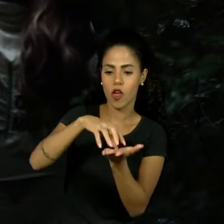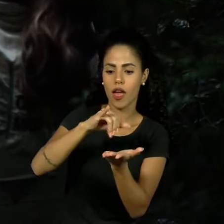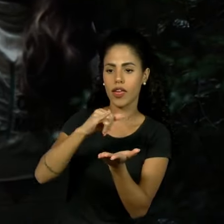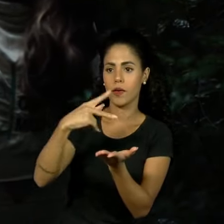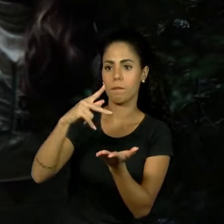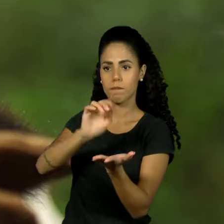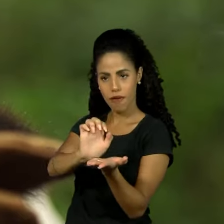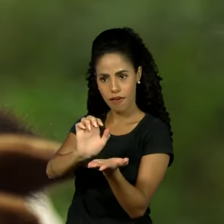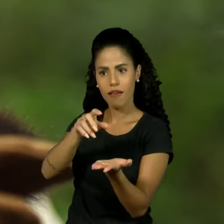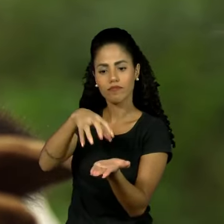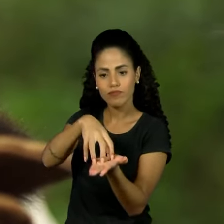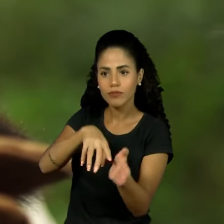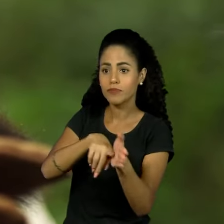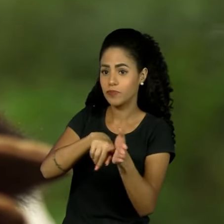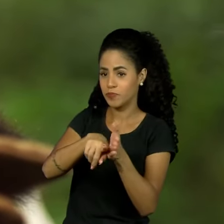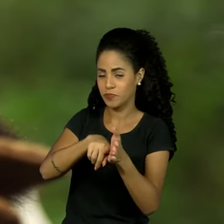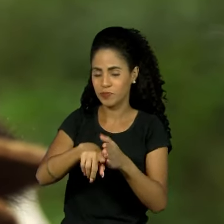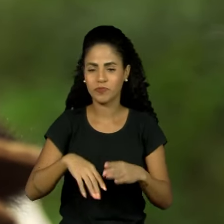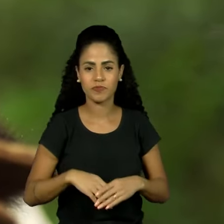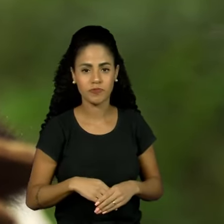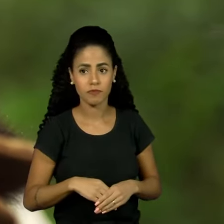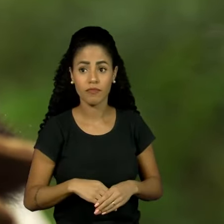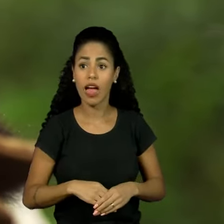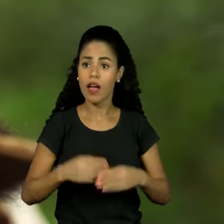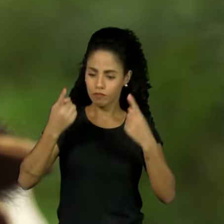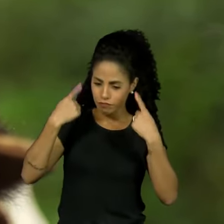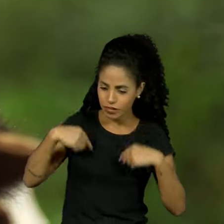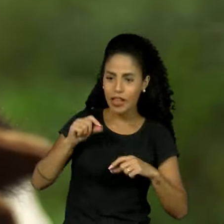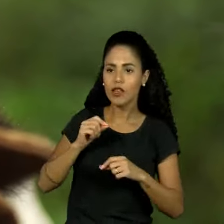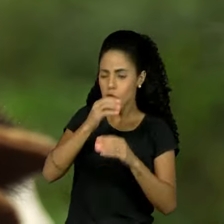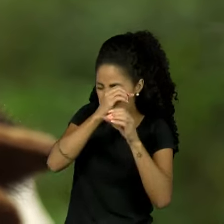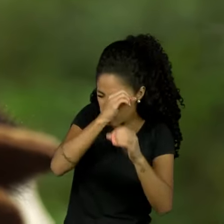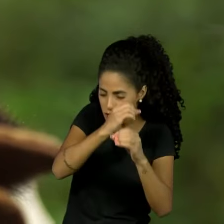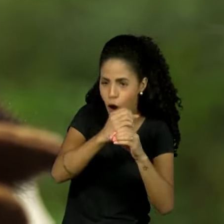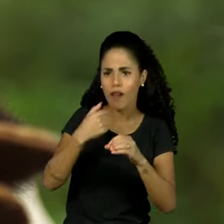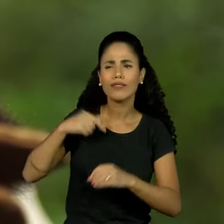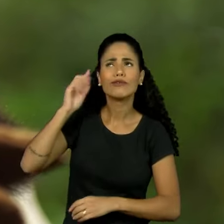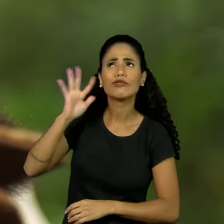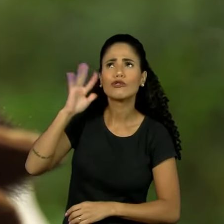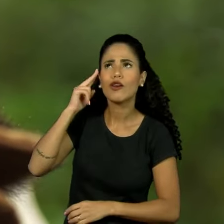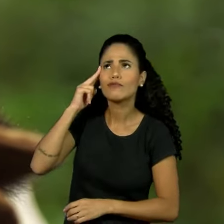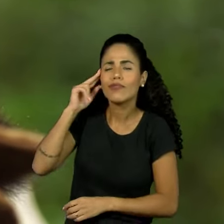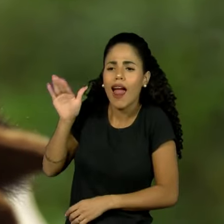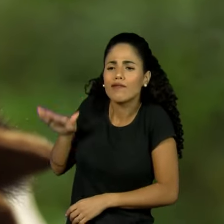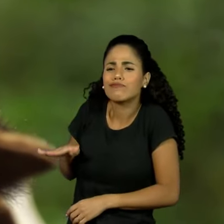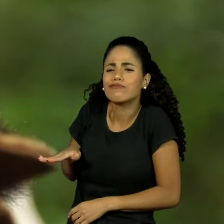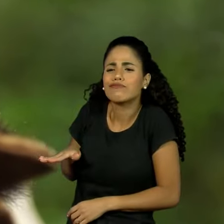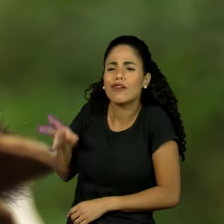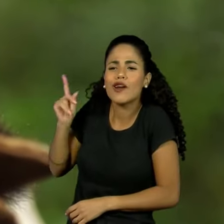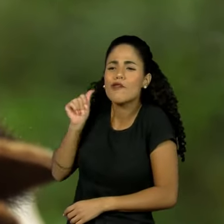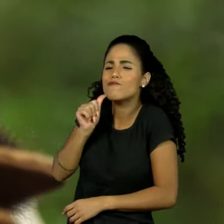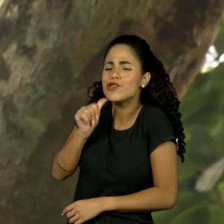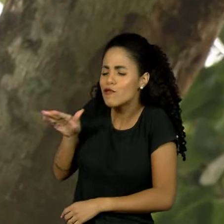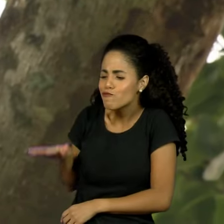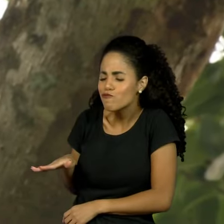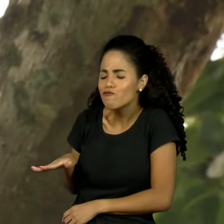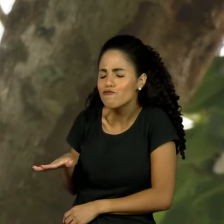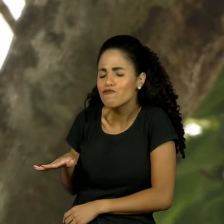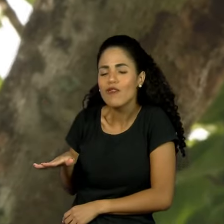Pesquisas Ecológicas. Ser bióloga foi um sonho de infância meu e que eu consegui, e